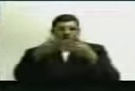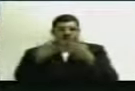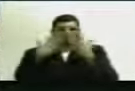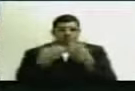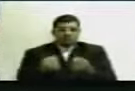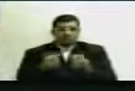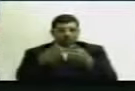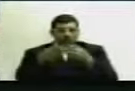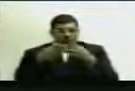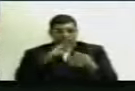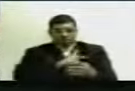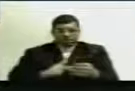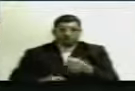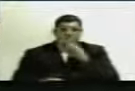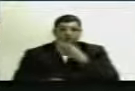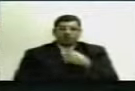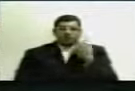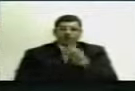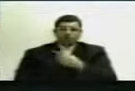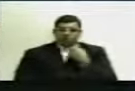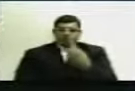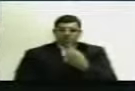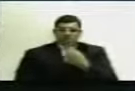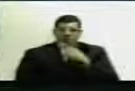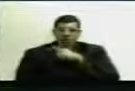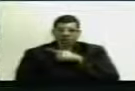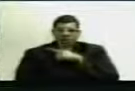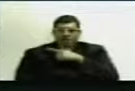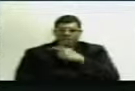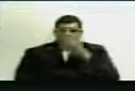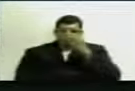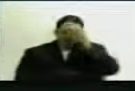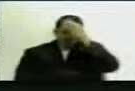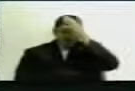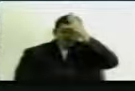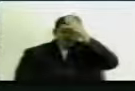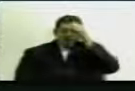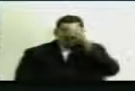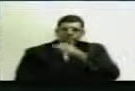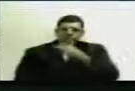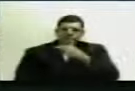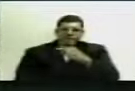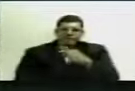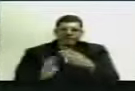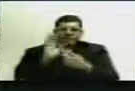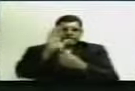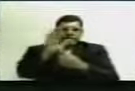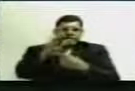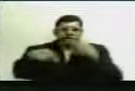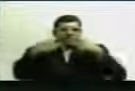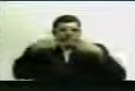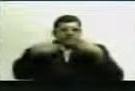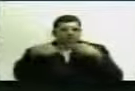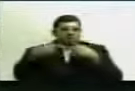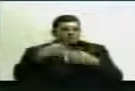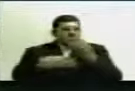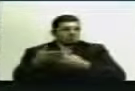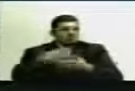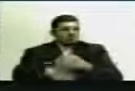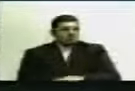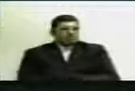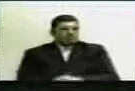presidente da casa. E que, portanto, tínhamos a clareza e estávamos dispostos ao diálogo e à